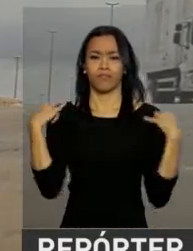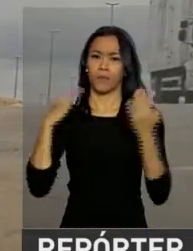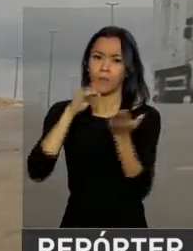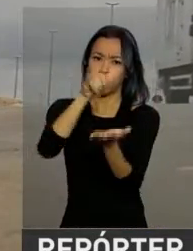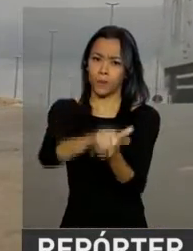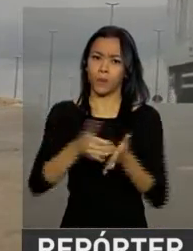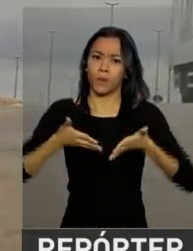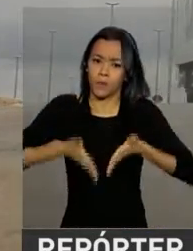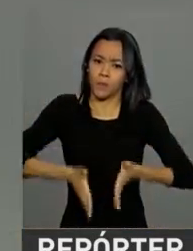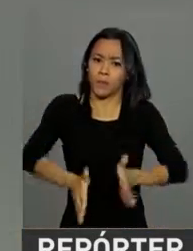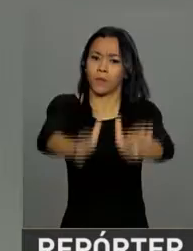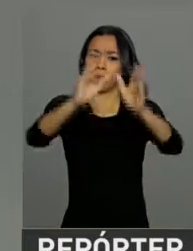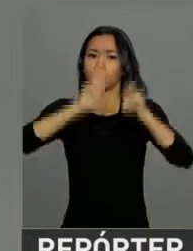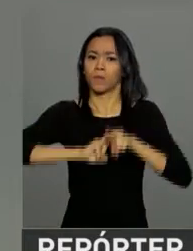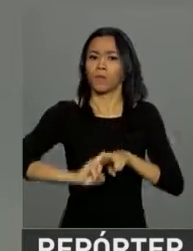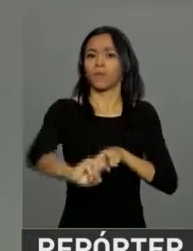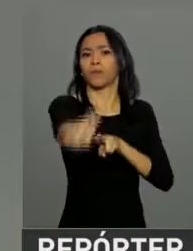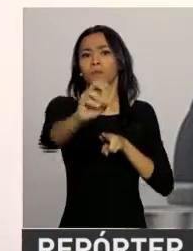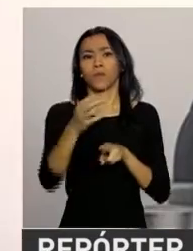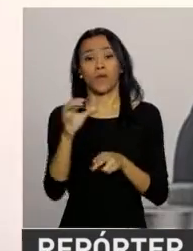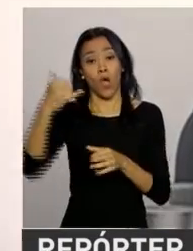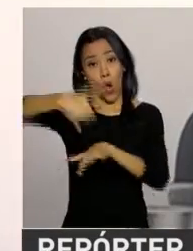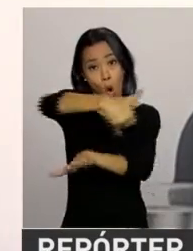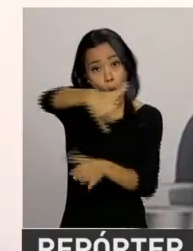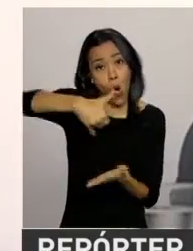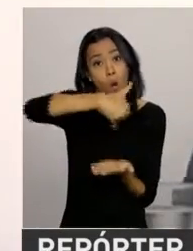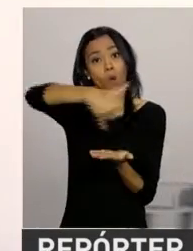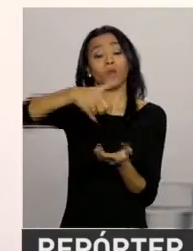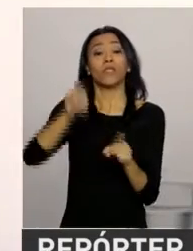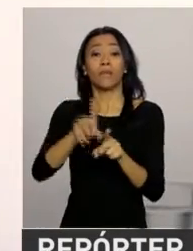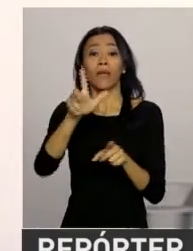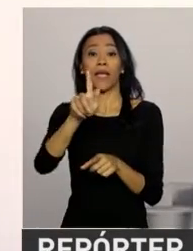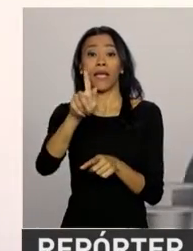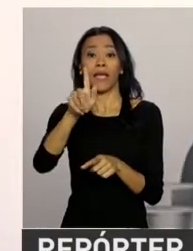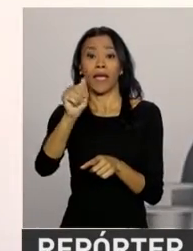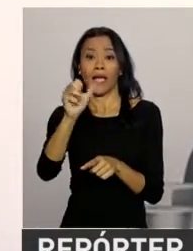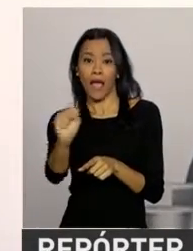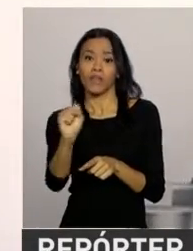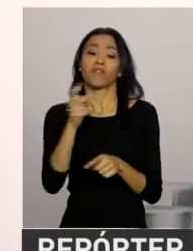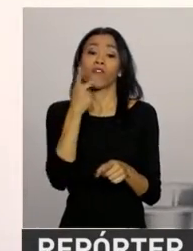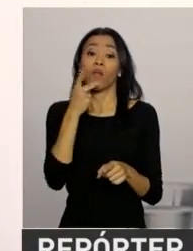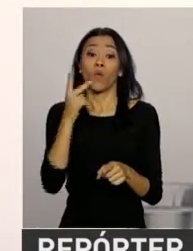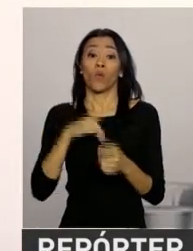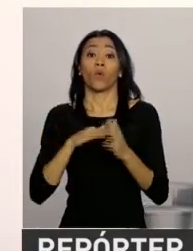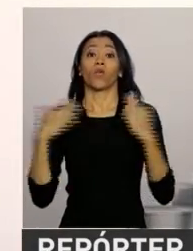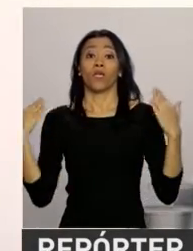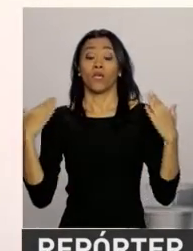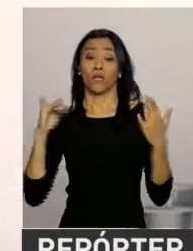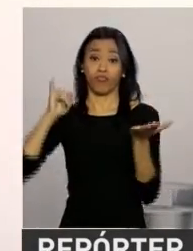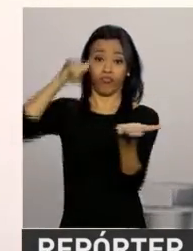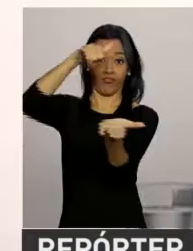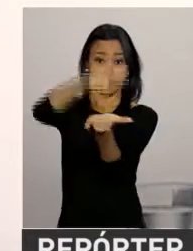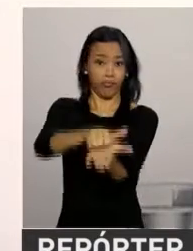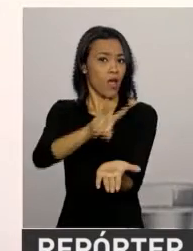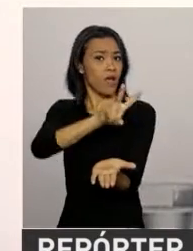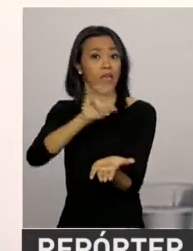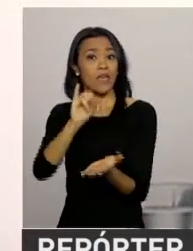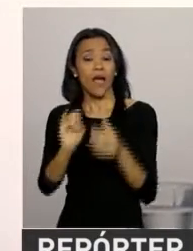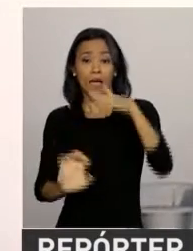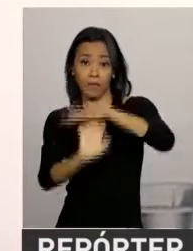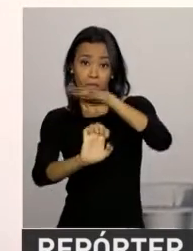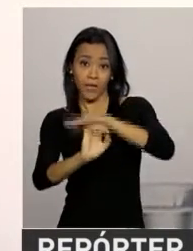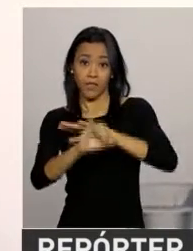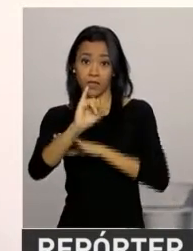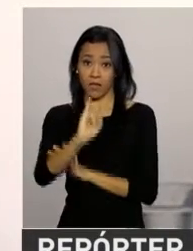ferrovias e óleo e gás o secretário também afirmou que a infraero não vai mais participar das concessões